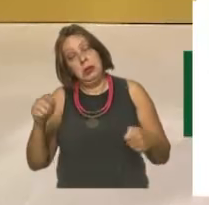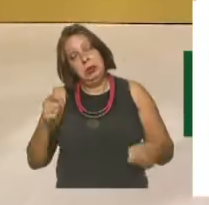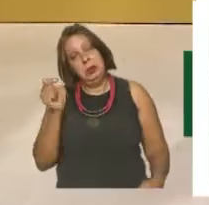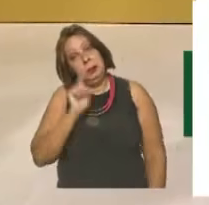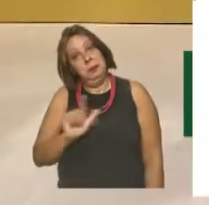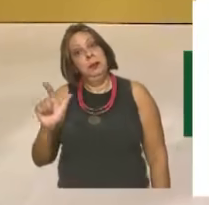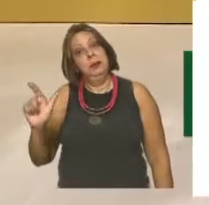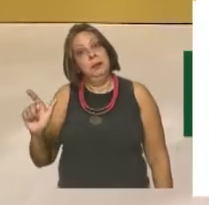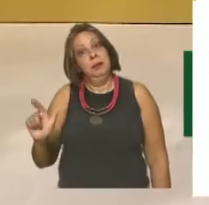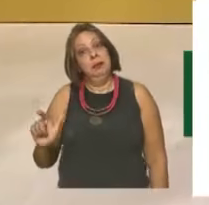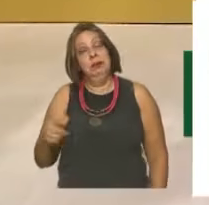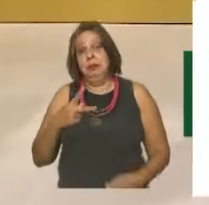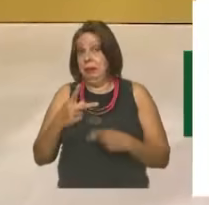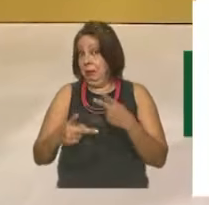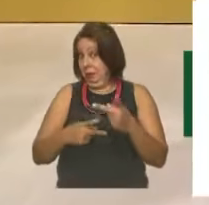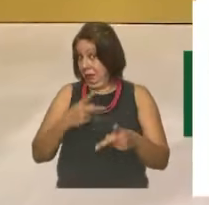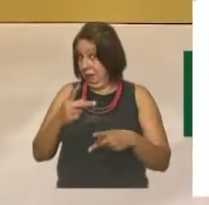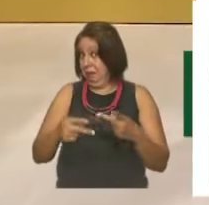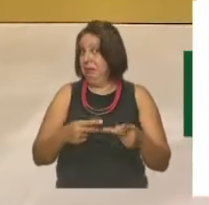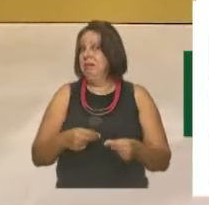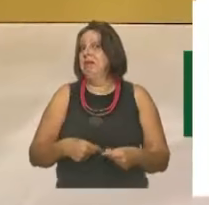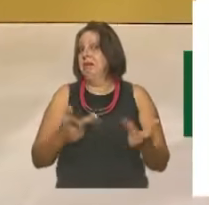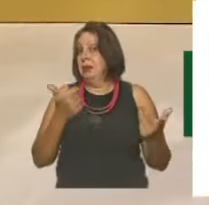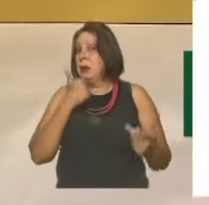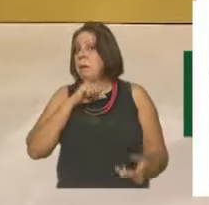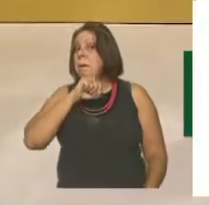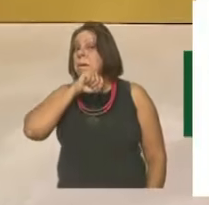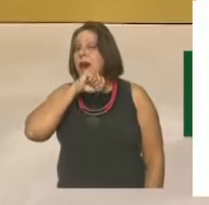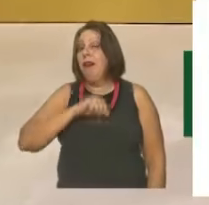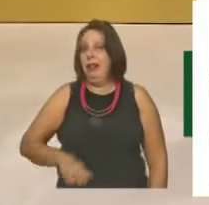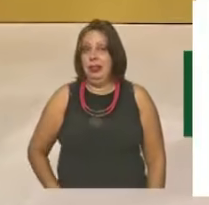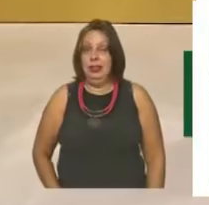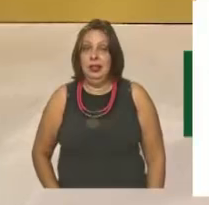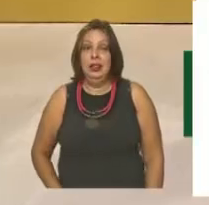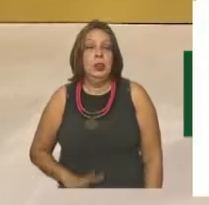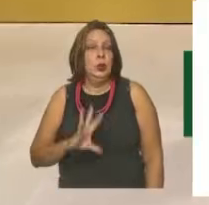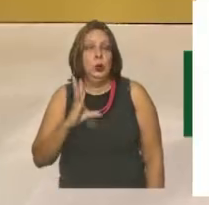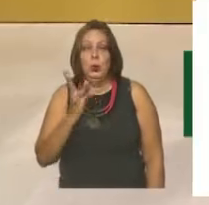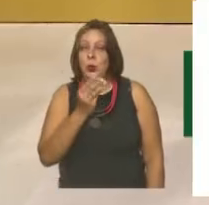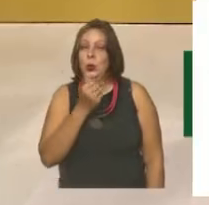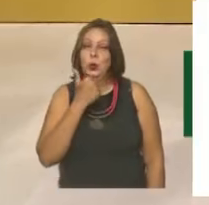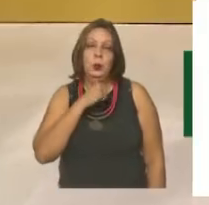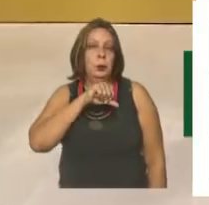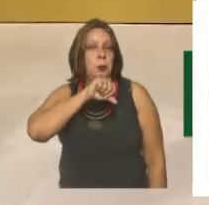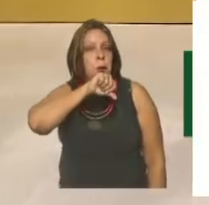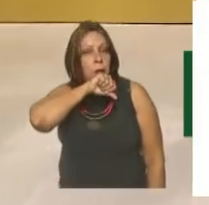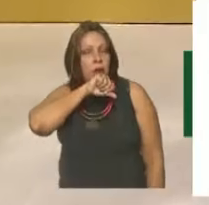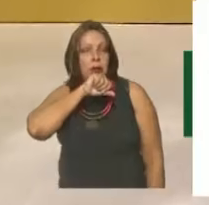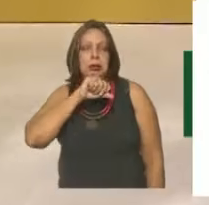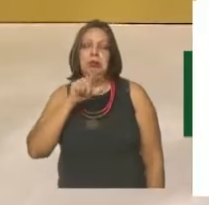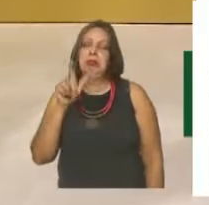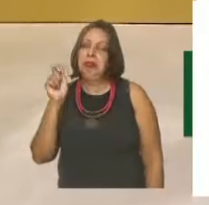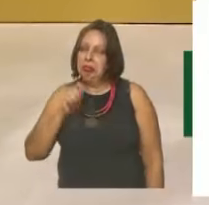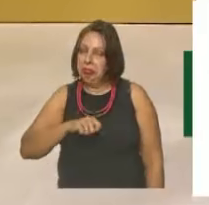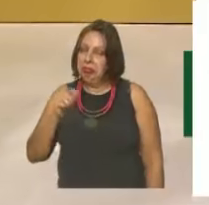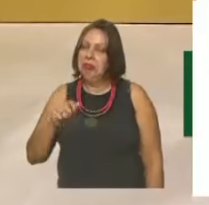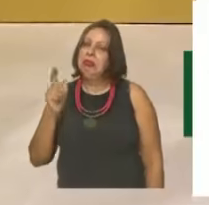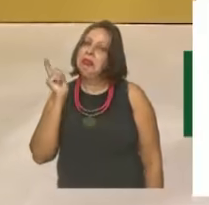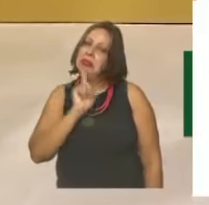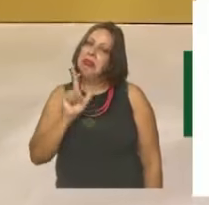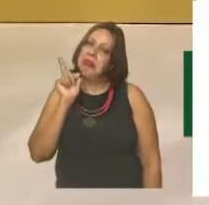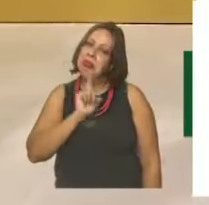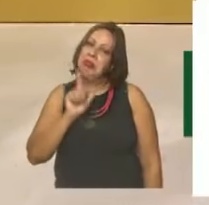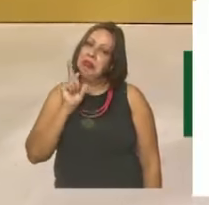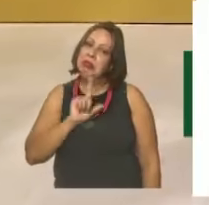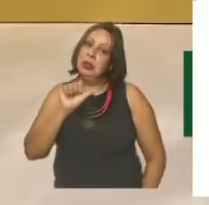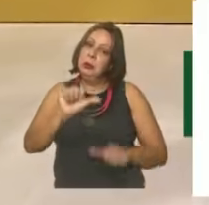contemplado, viu? É um presentaço pra sua mãe. É, ó, todas as mães de Sergipe merecem ganhar um Caju Cap de presente. Quem sabe isso vai mudar a